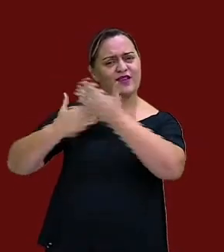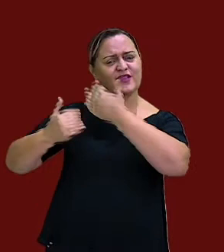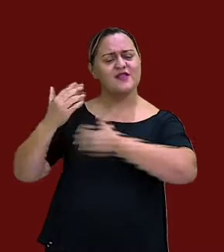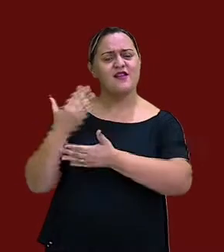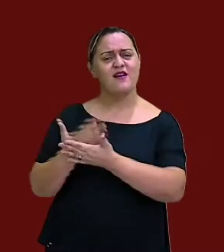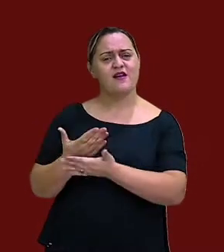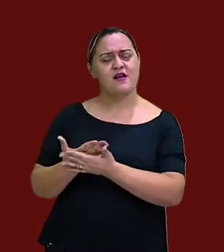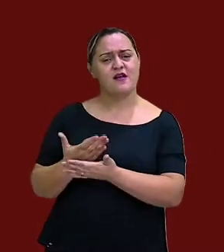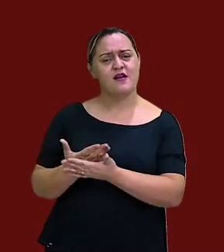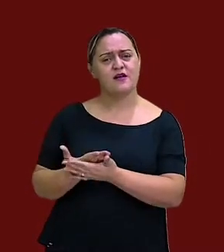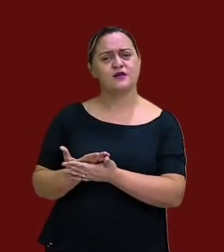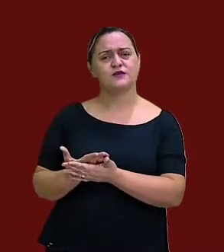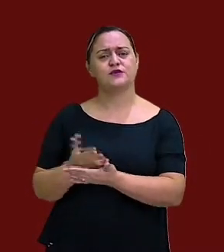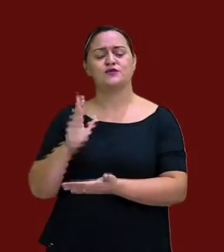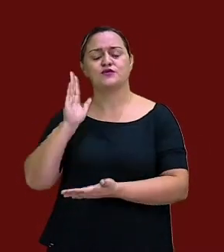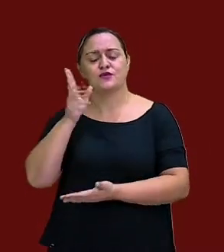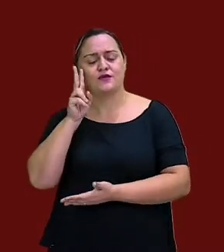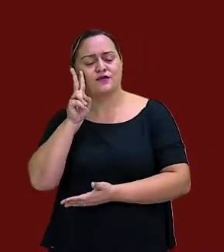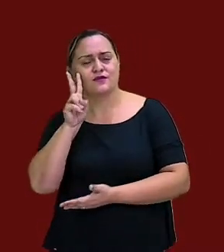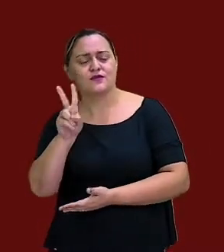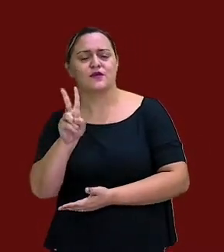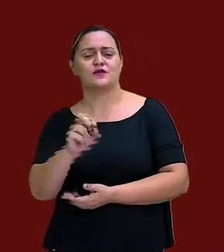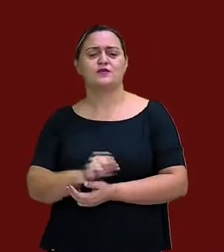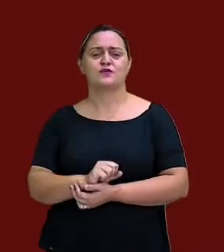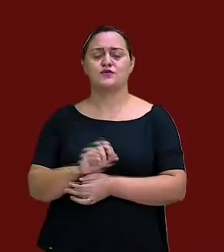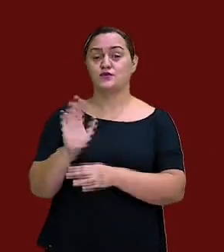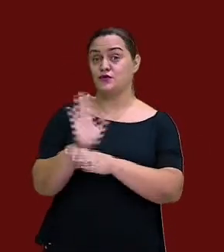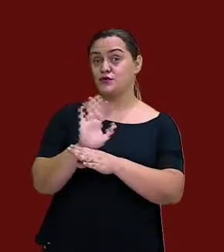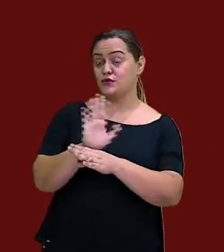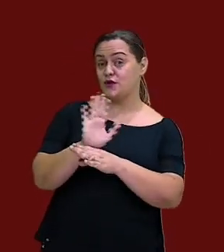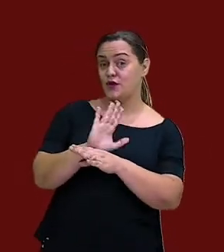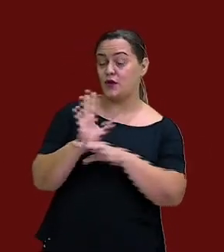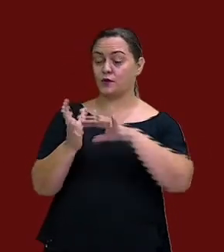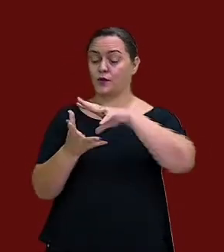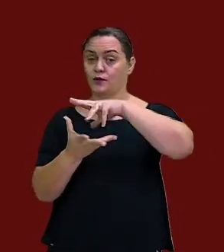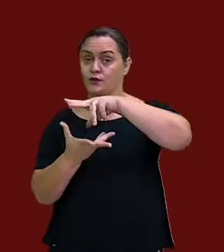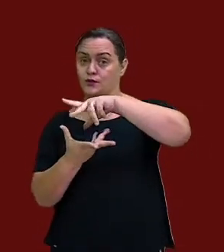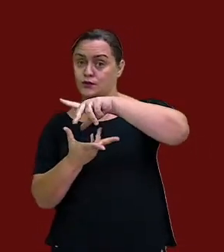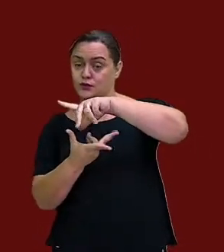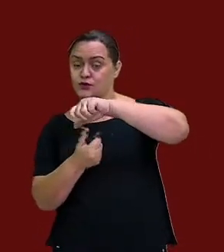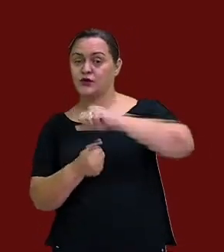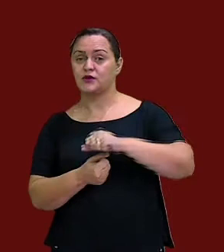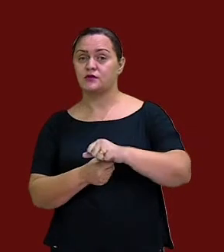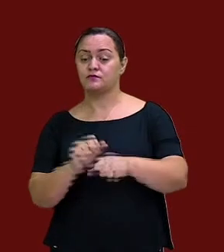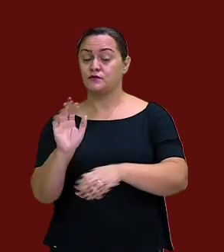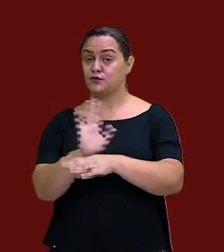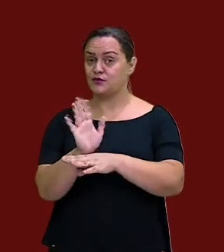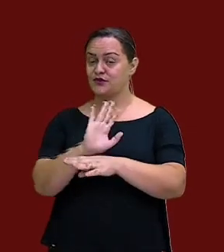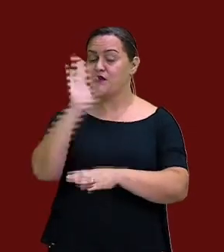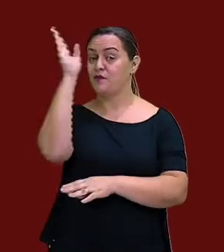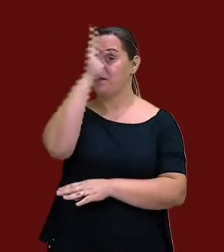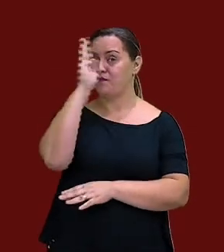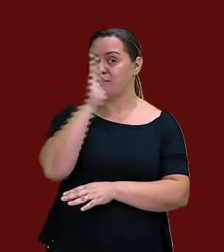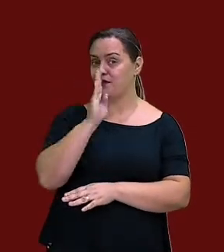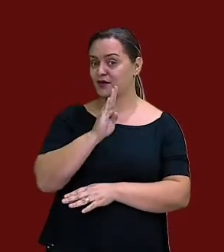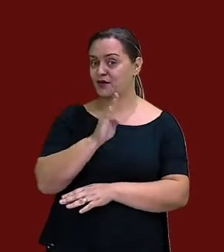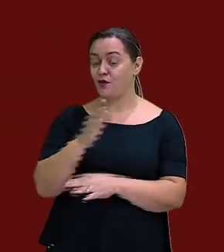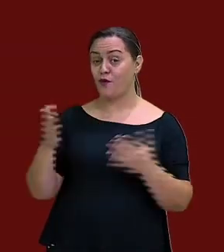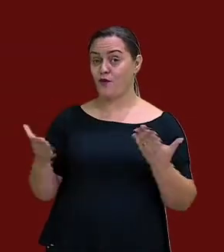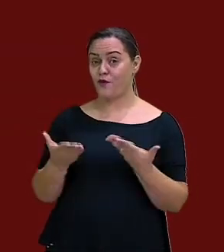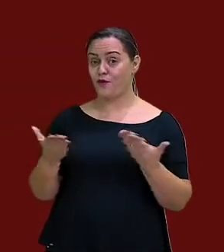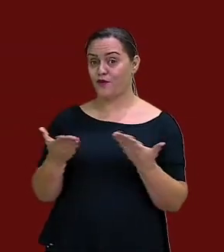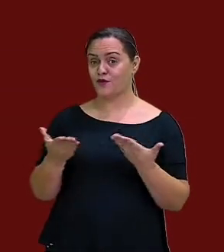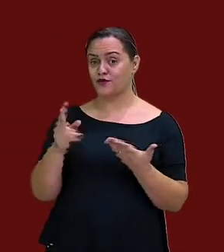falamos sobre o cinema mundial, o cinema brasileiro, e hoje nós vamos falar de